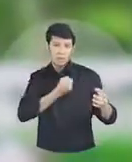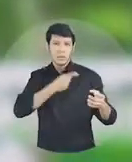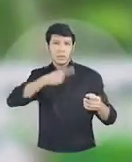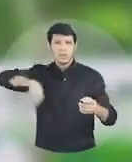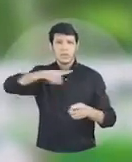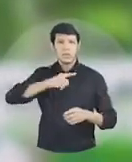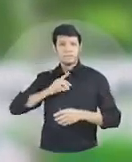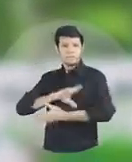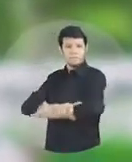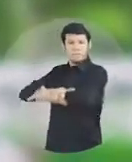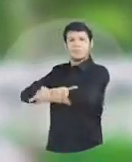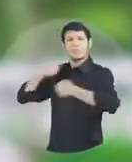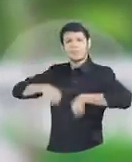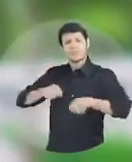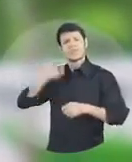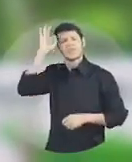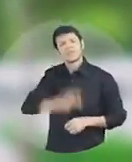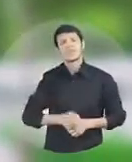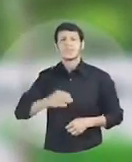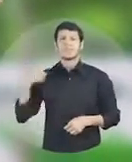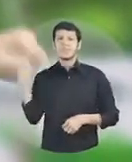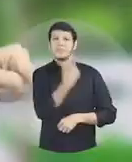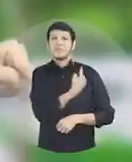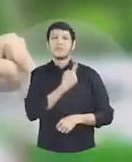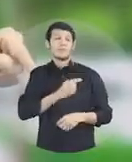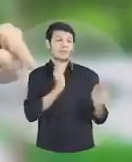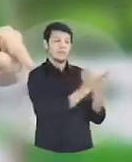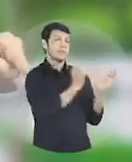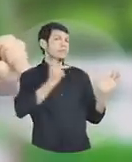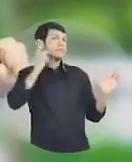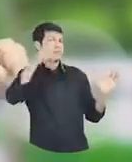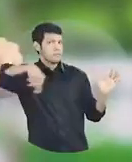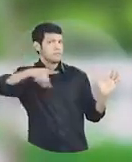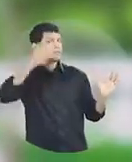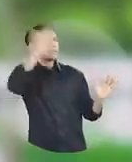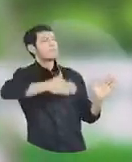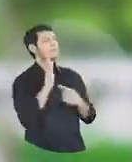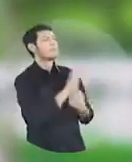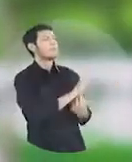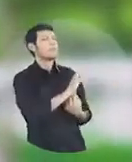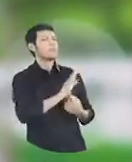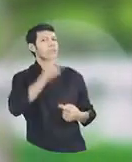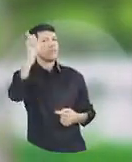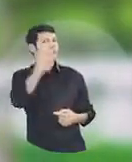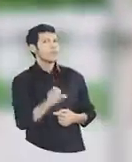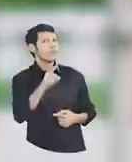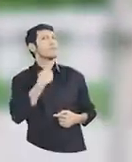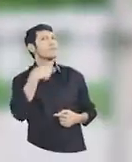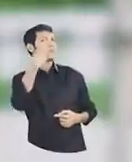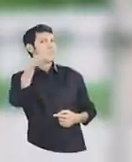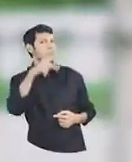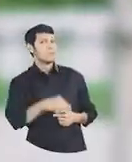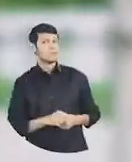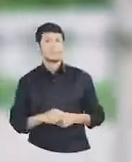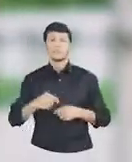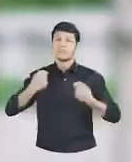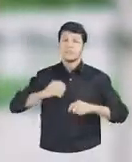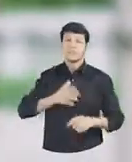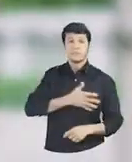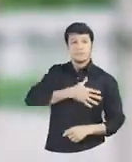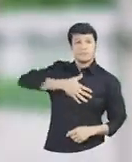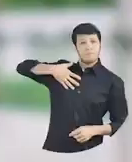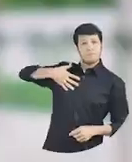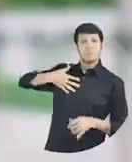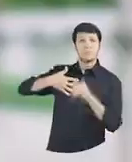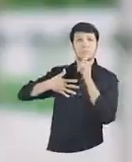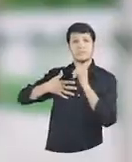a força do amazonense. Esse é o verdadeiro voto útil. Mostre a eles que quem manda aqui é você. Está na hora do amazonense voltar